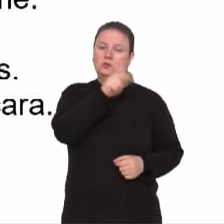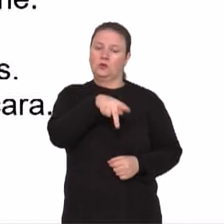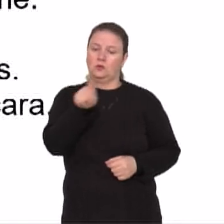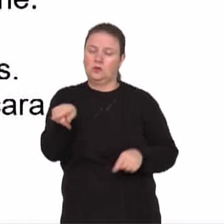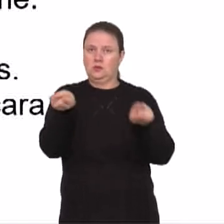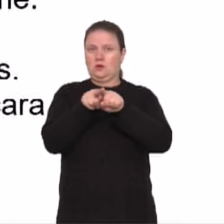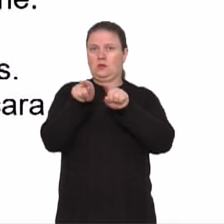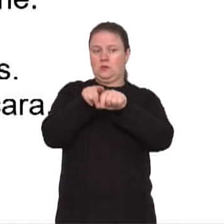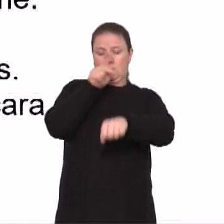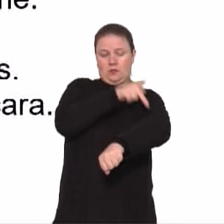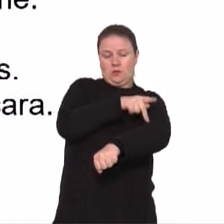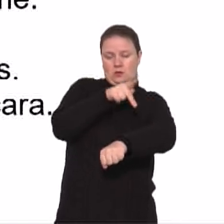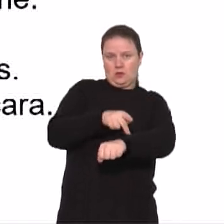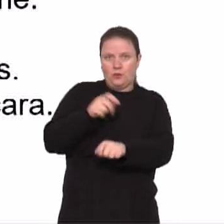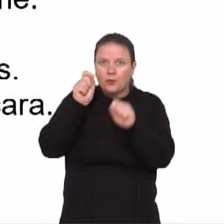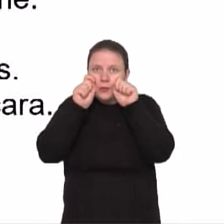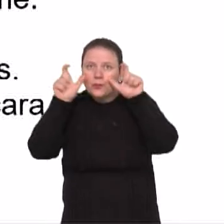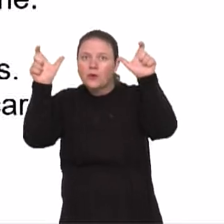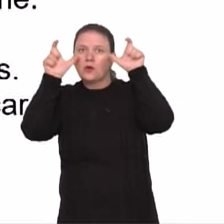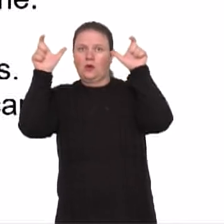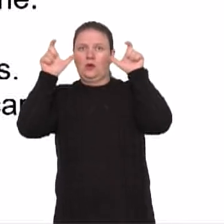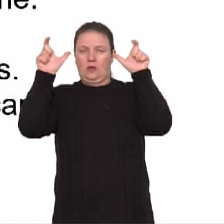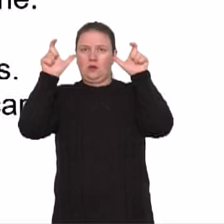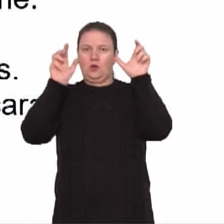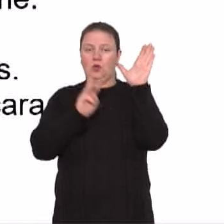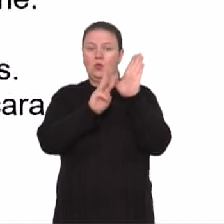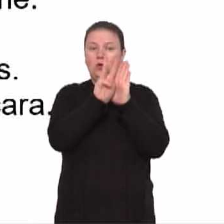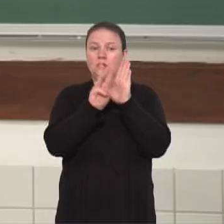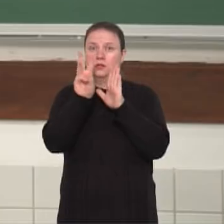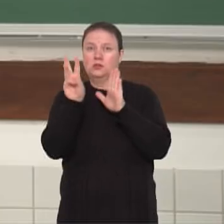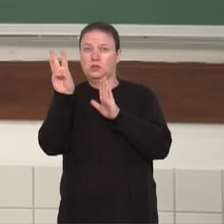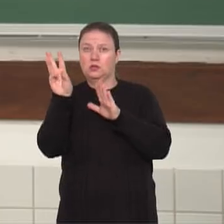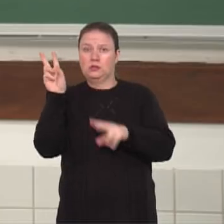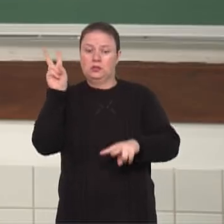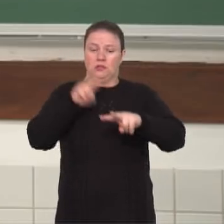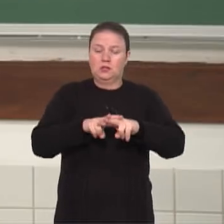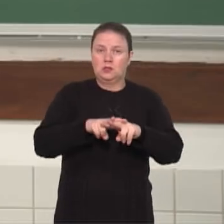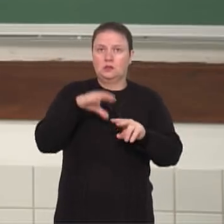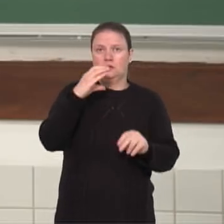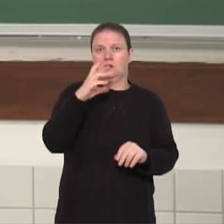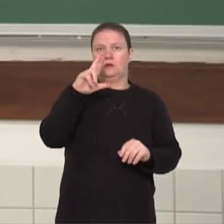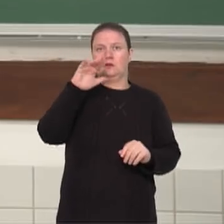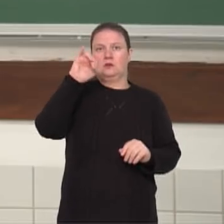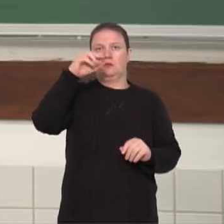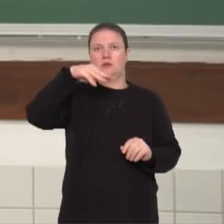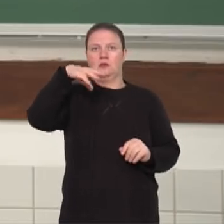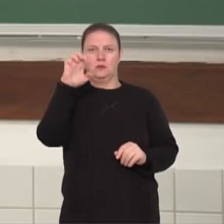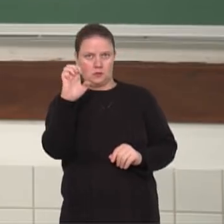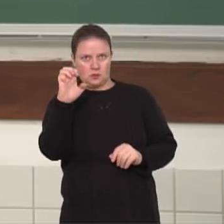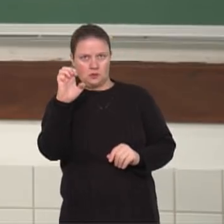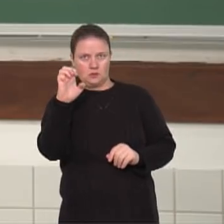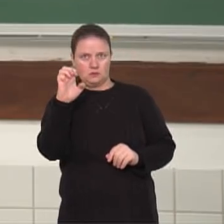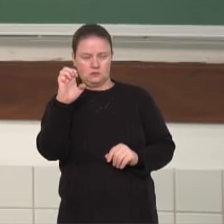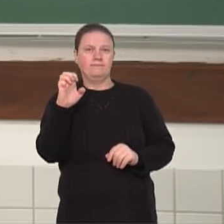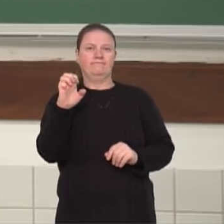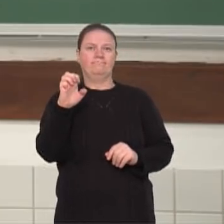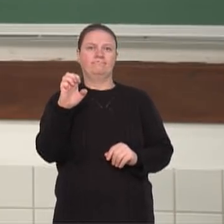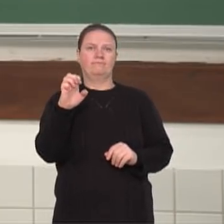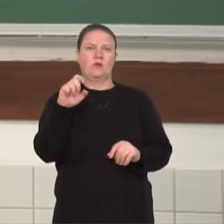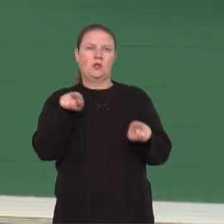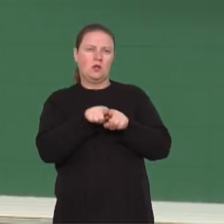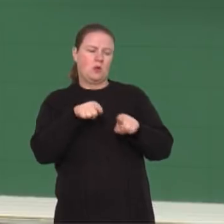pedagogos alertam sobre o cybercrime. Lembram que cybercrime é quando a gente comete crimes nas